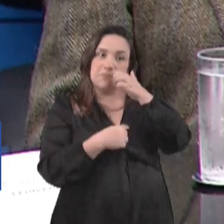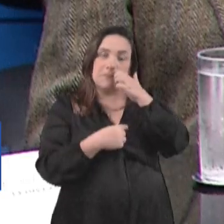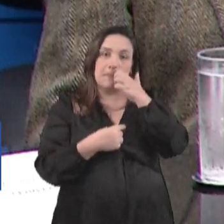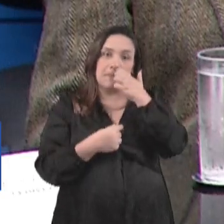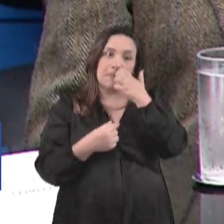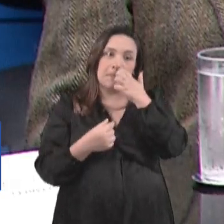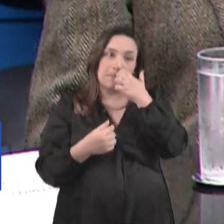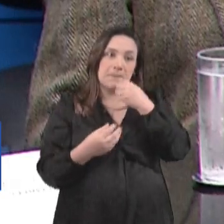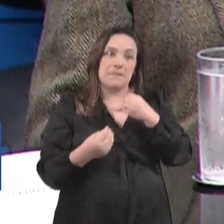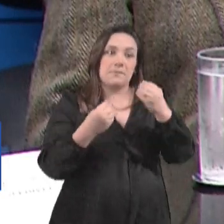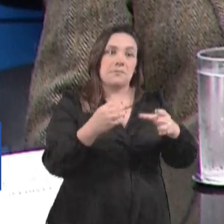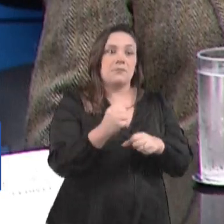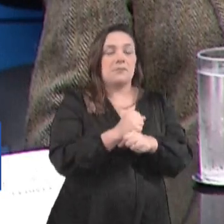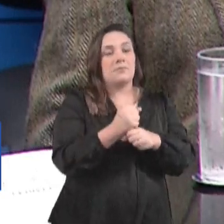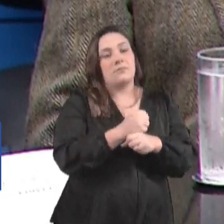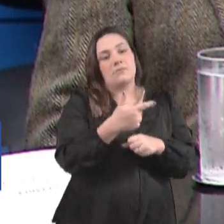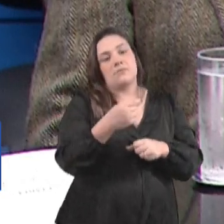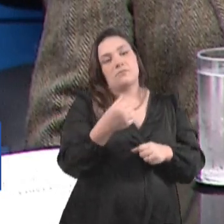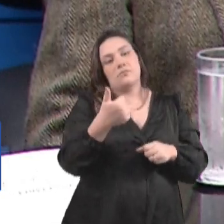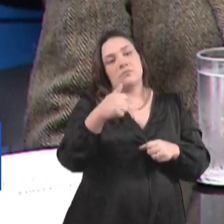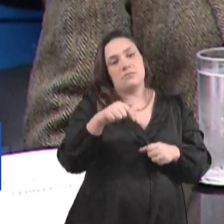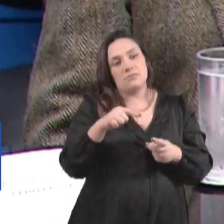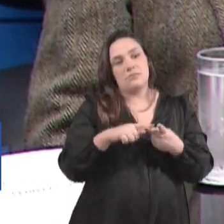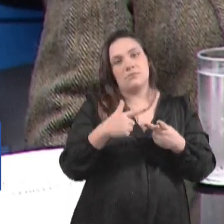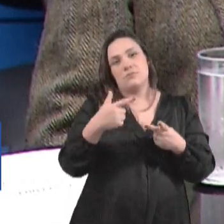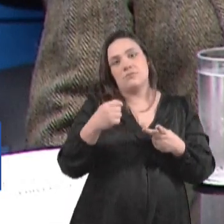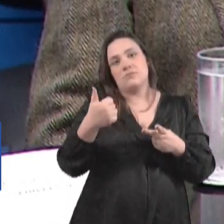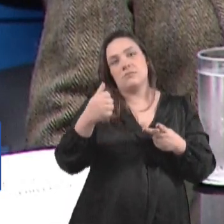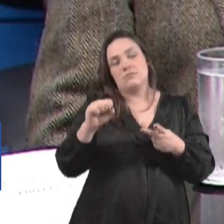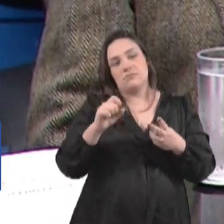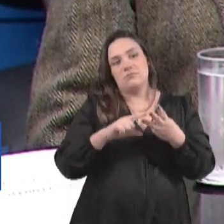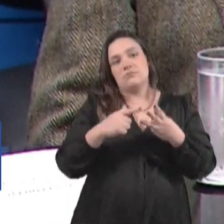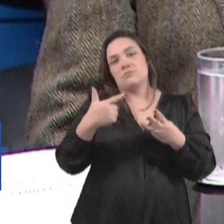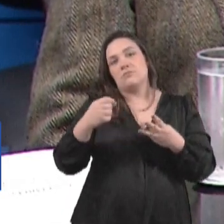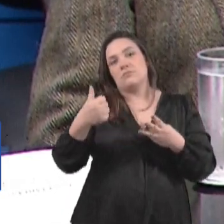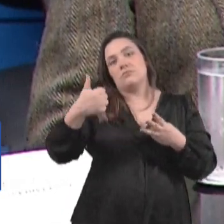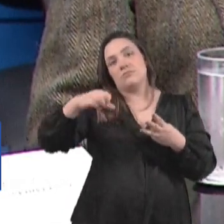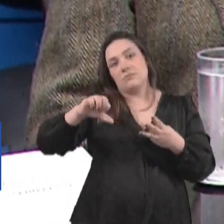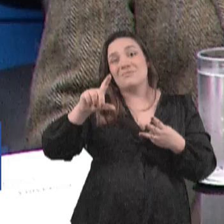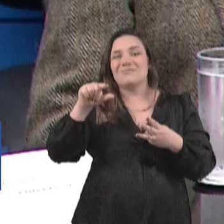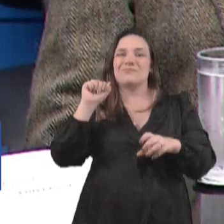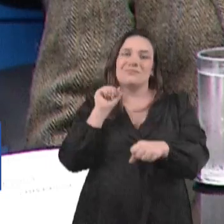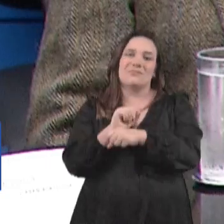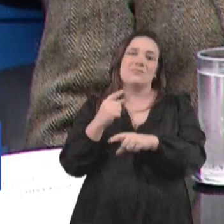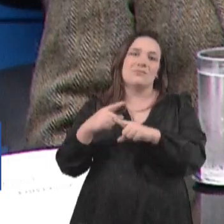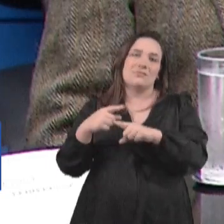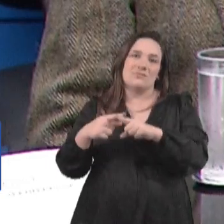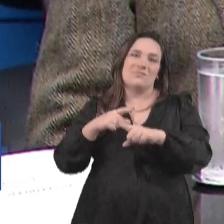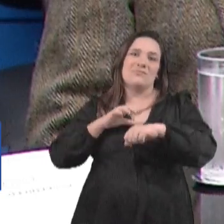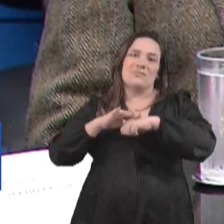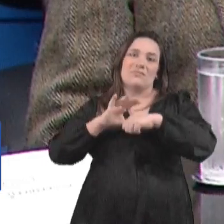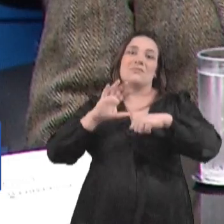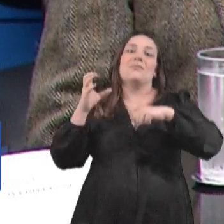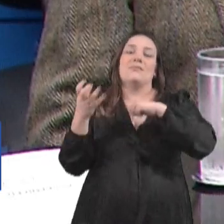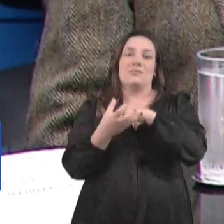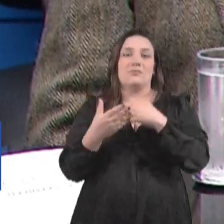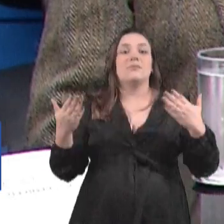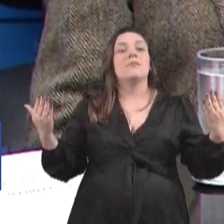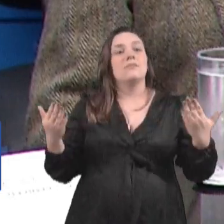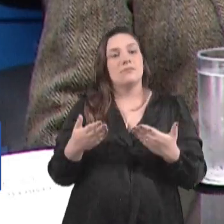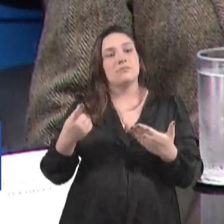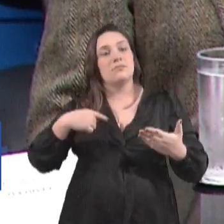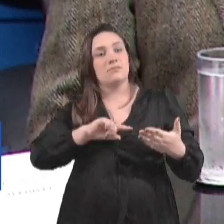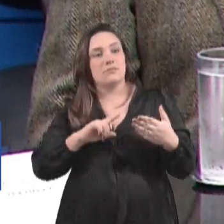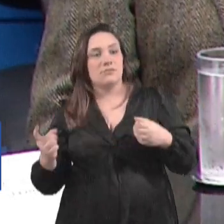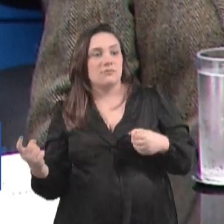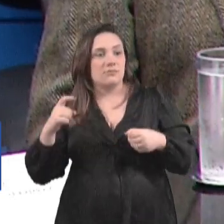anos de 2017, 2018 e 2019, sendo interrompida em razão da pandemia.